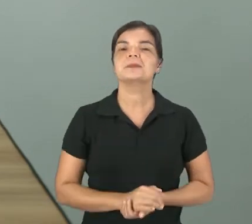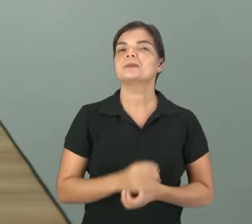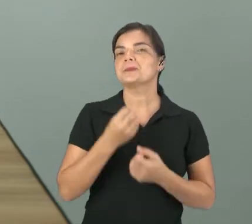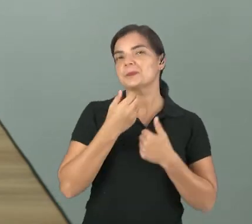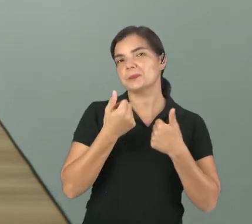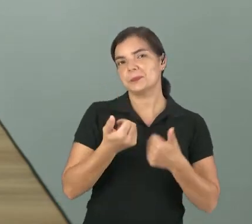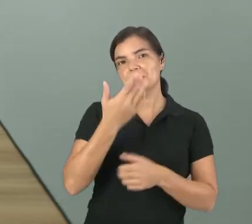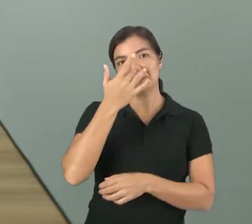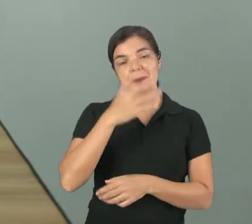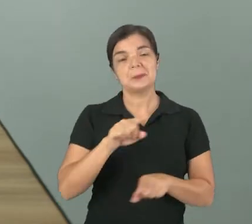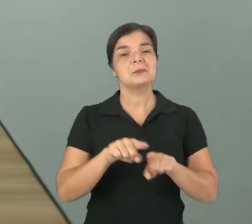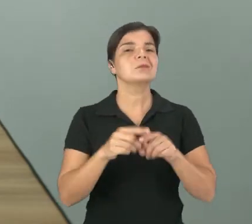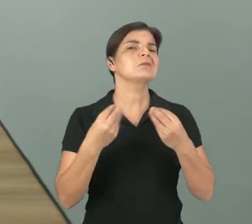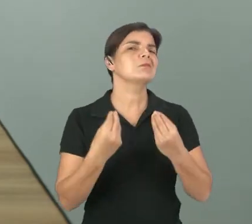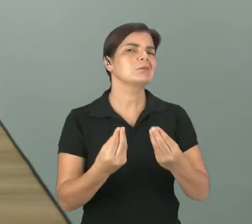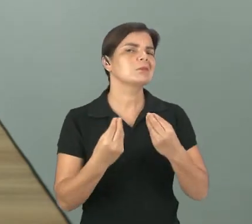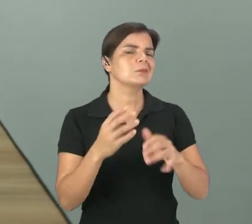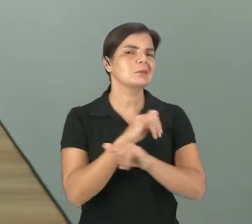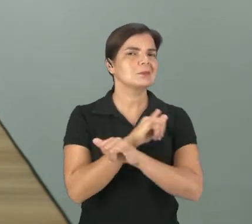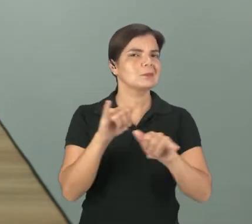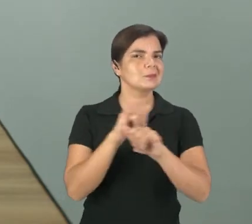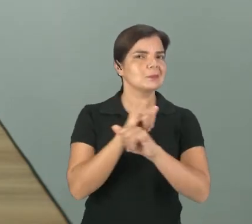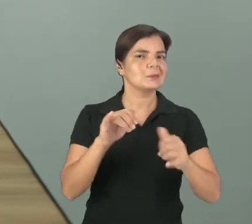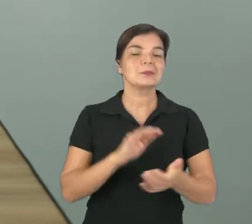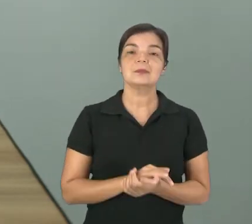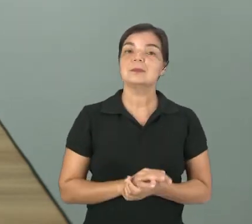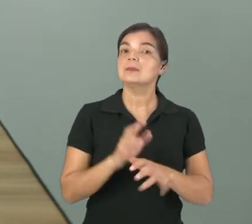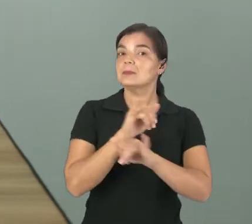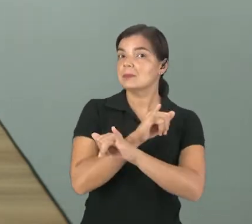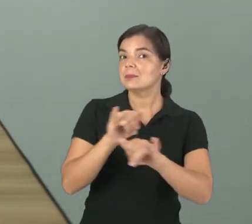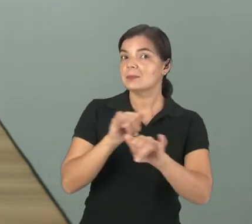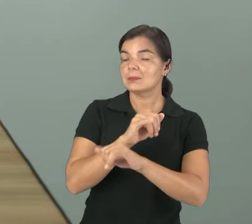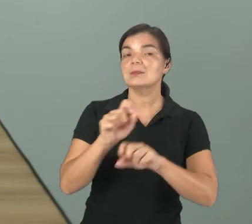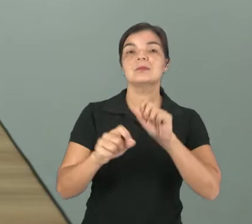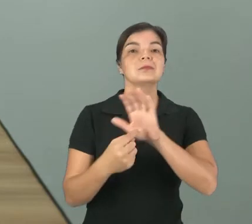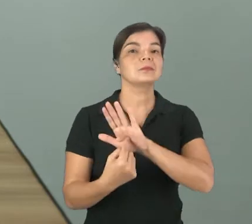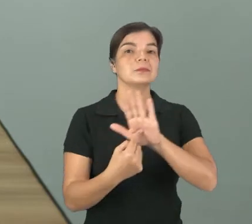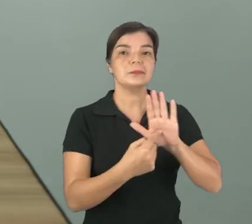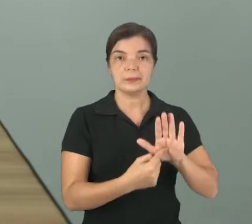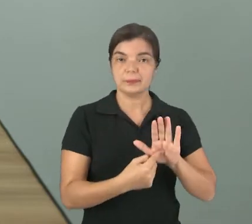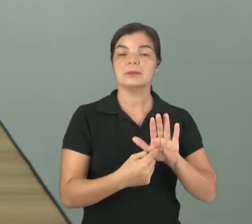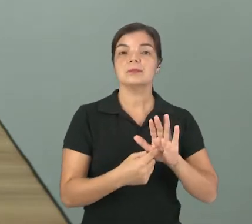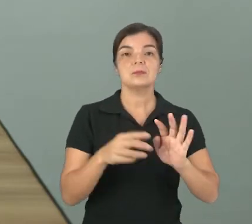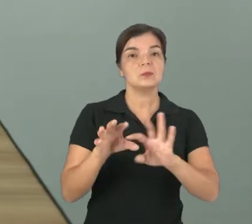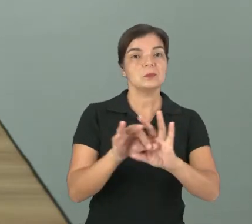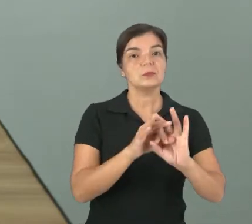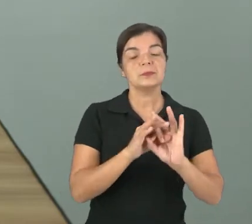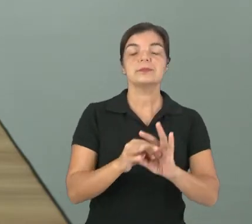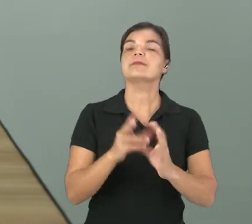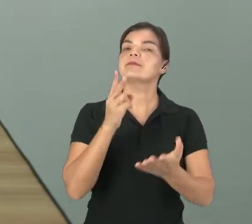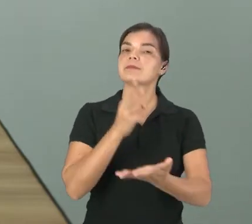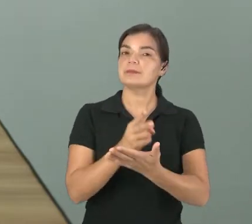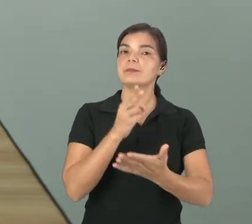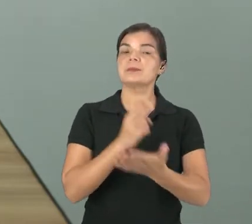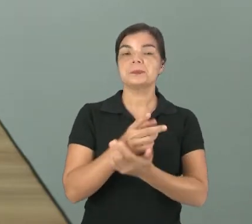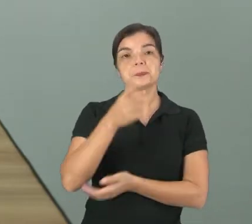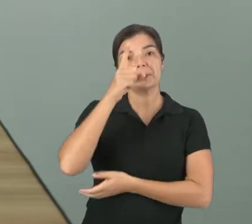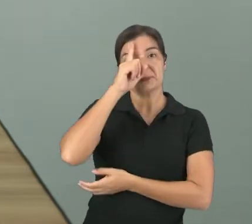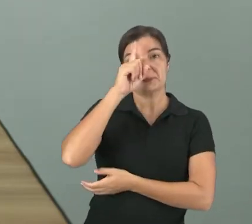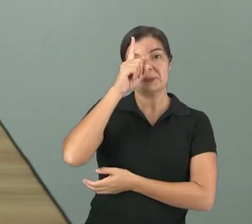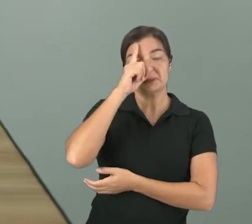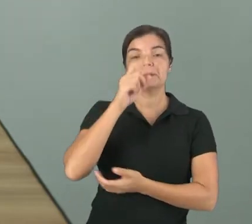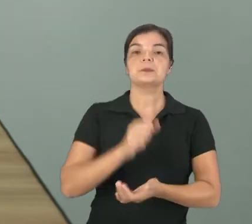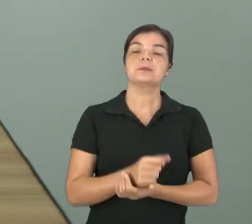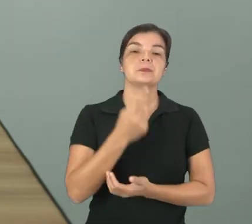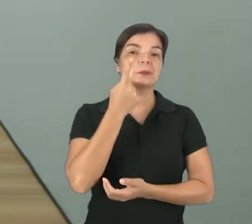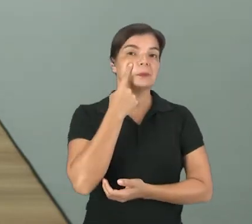crianças, mas para que serve uma propaganda? As propagandas, elas aparecem vinculadas direto no nosso dia a dia.